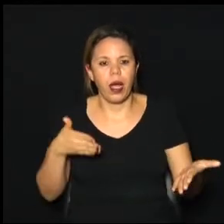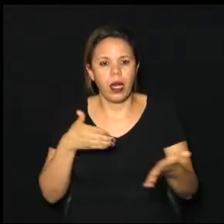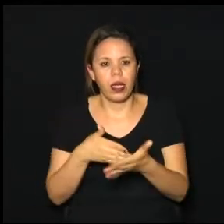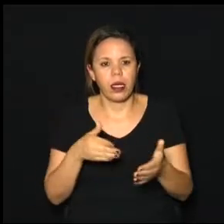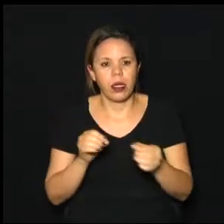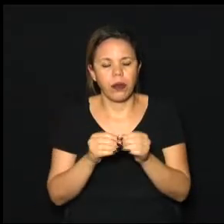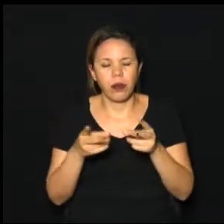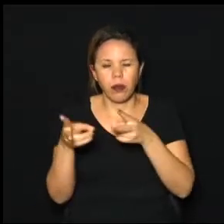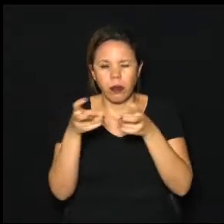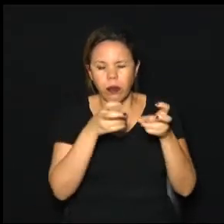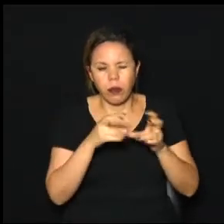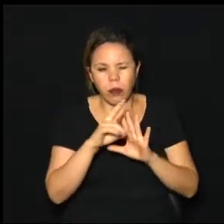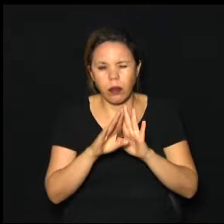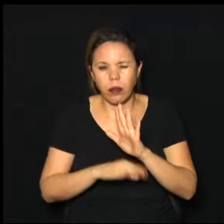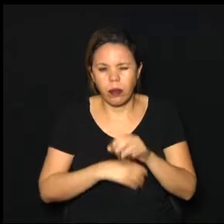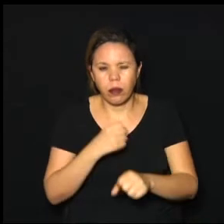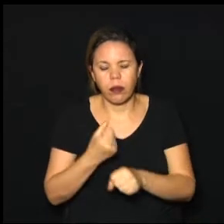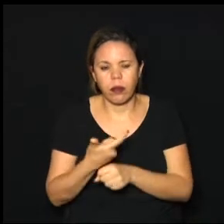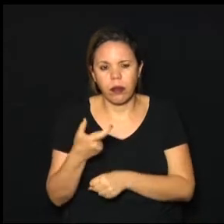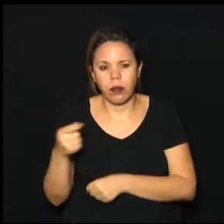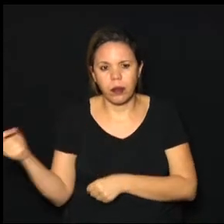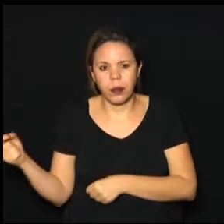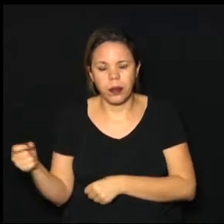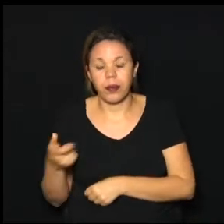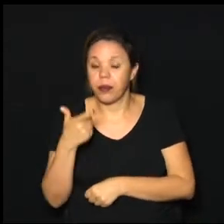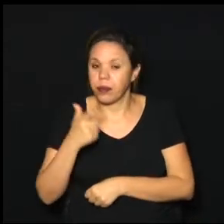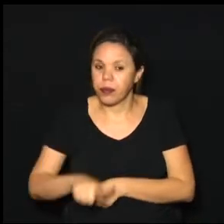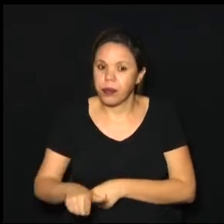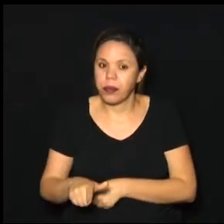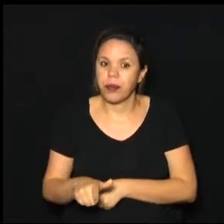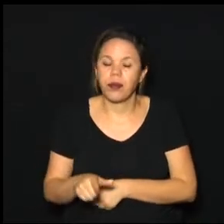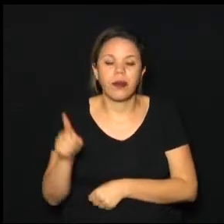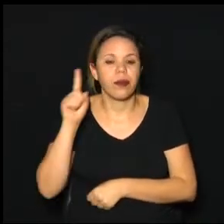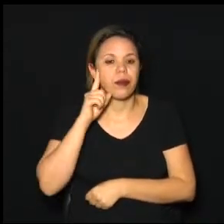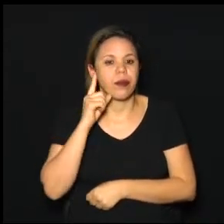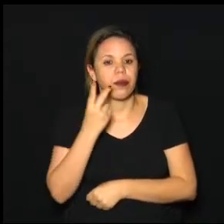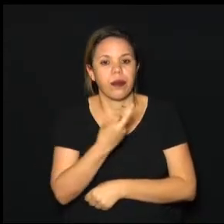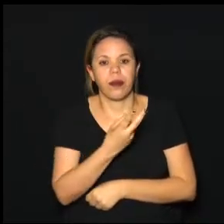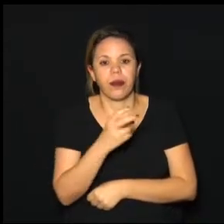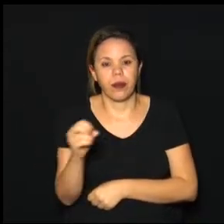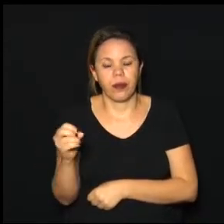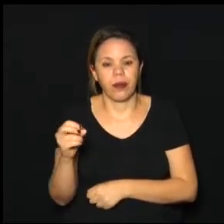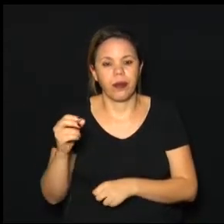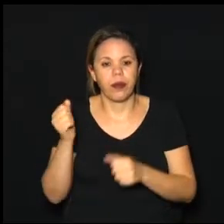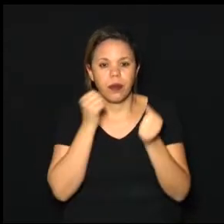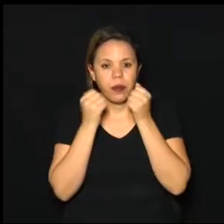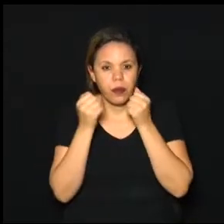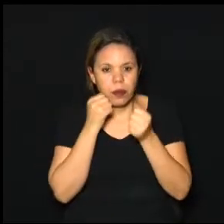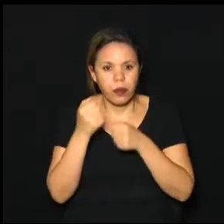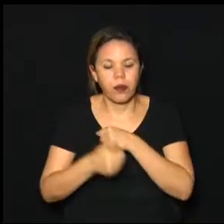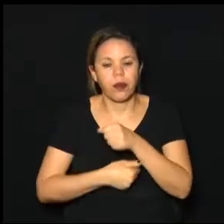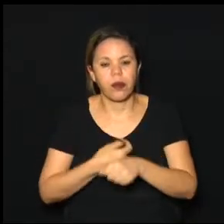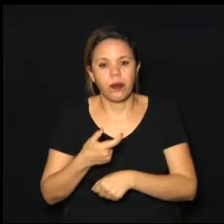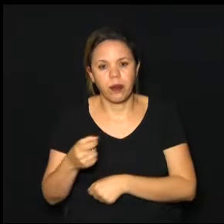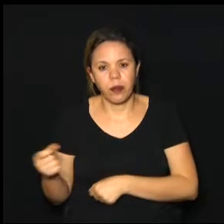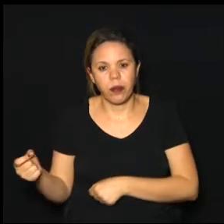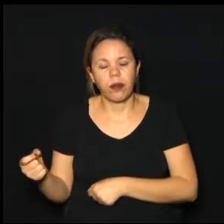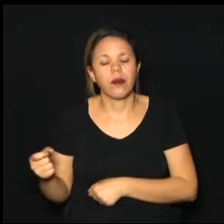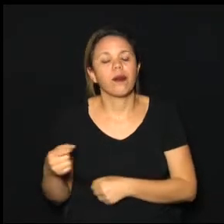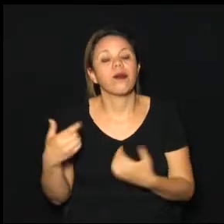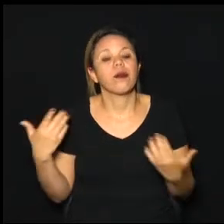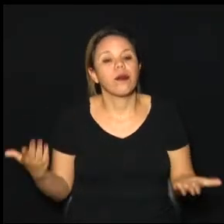ser observados no ano de 2020. Então, repito, dia 20 de julho de 2020, nós saberemos o